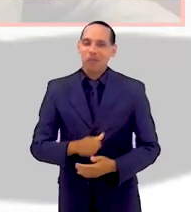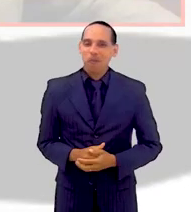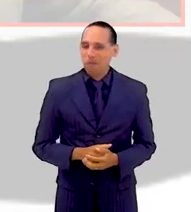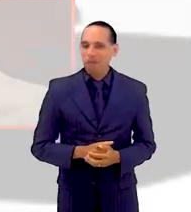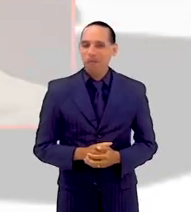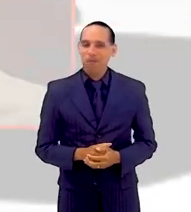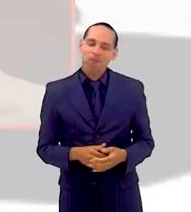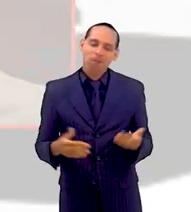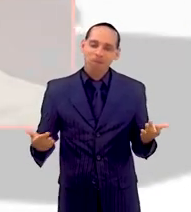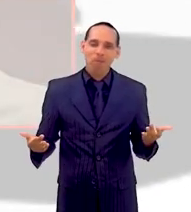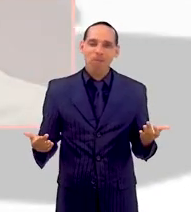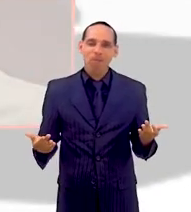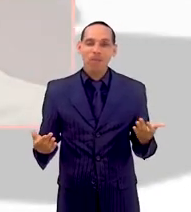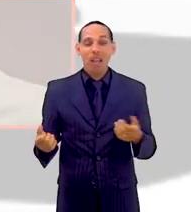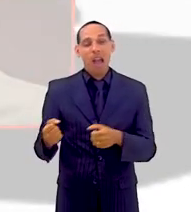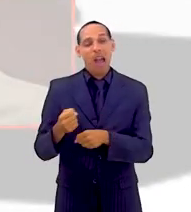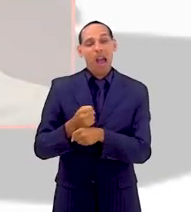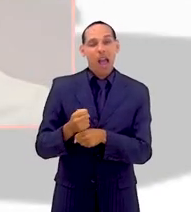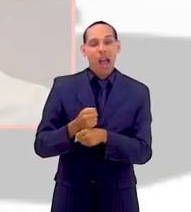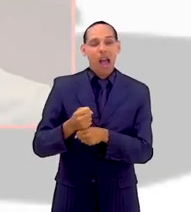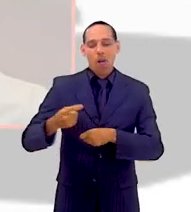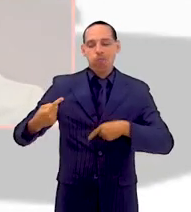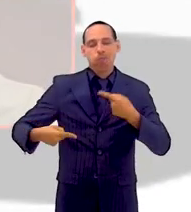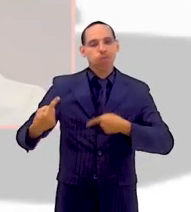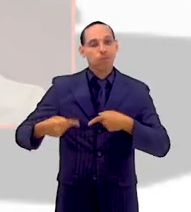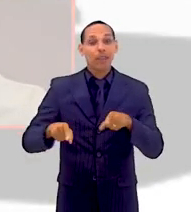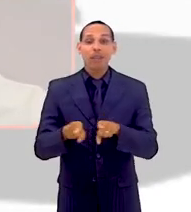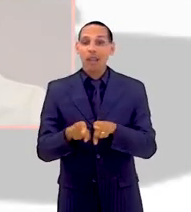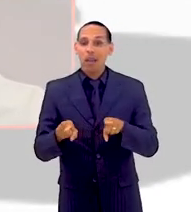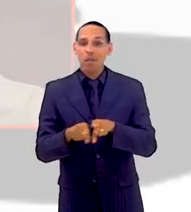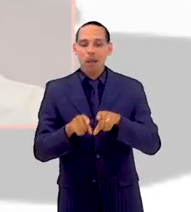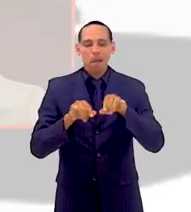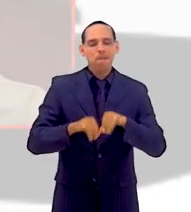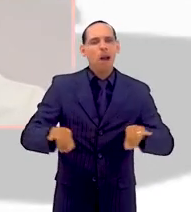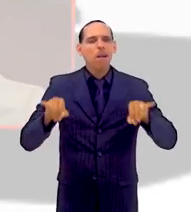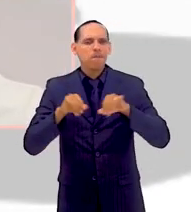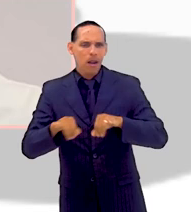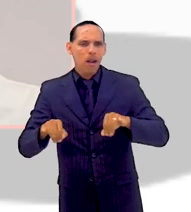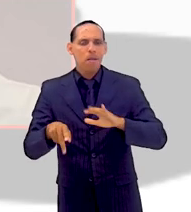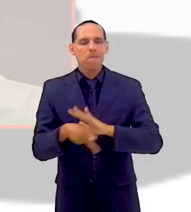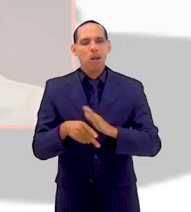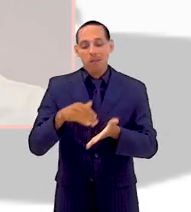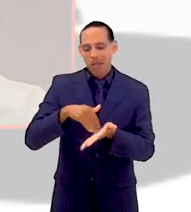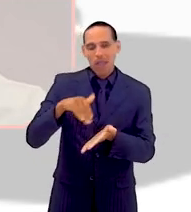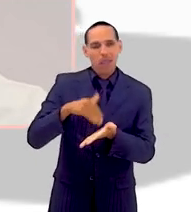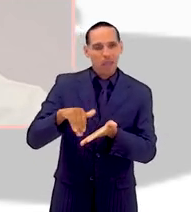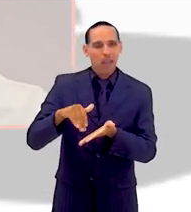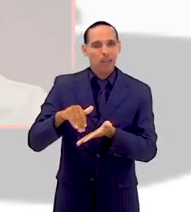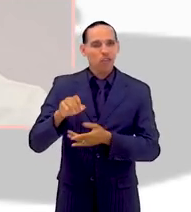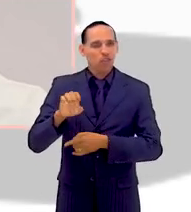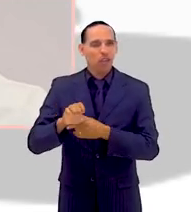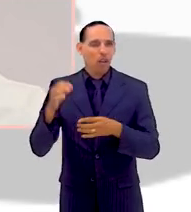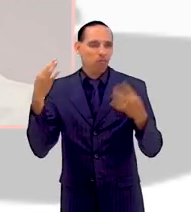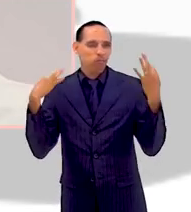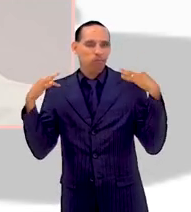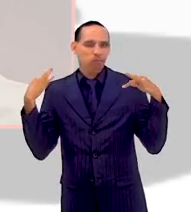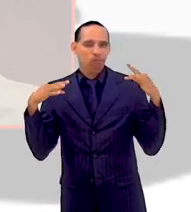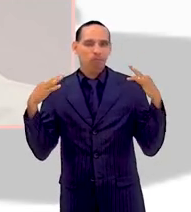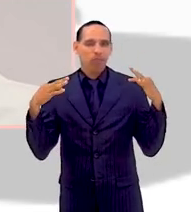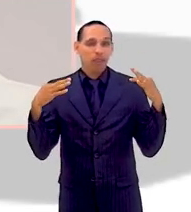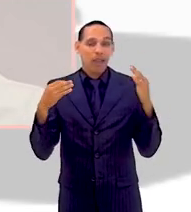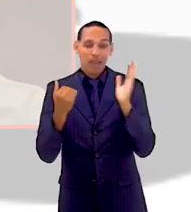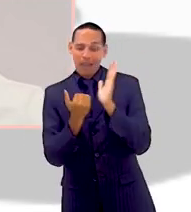que em função de uma política assertiva de propaganda, inclusive da Secretaria de Estado de Turismo, nós tivemos aí uma